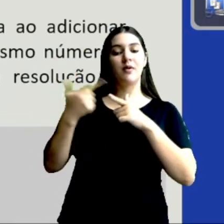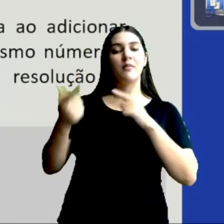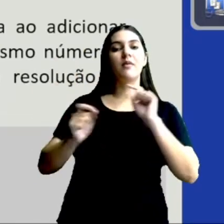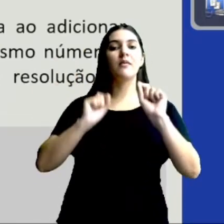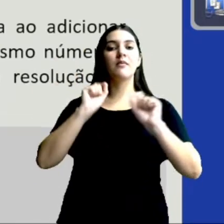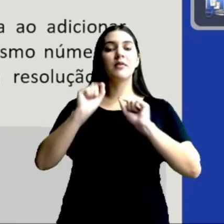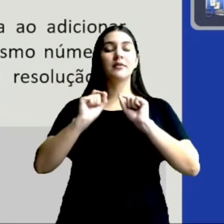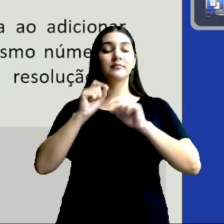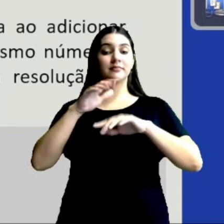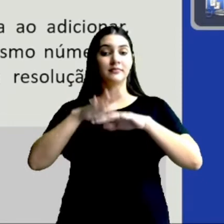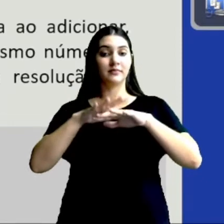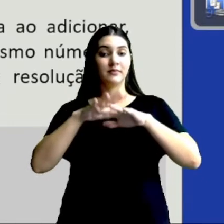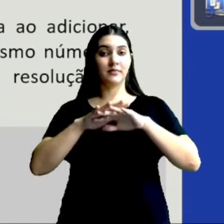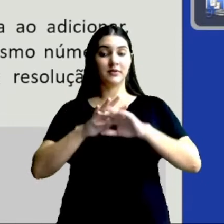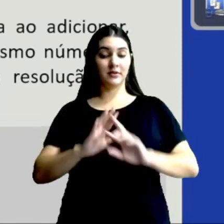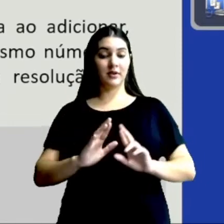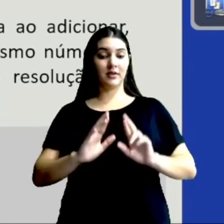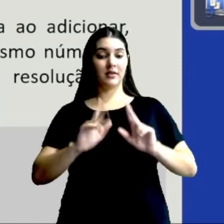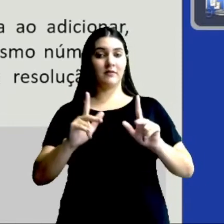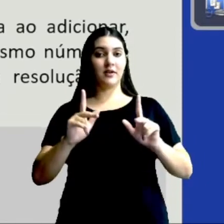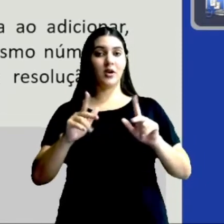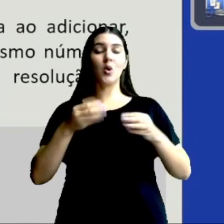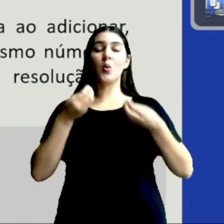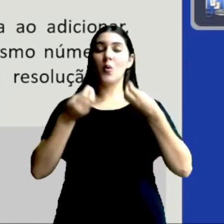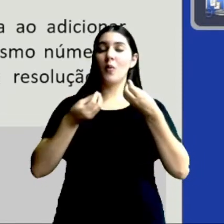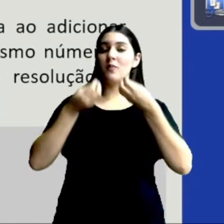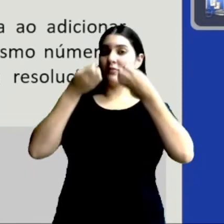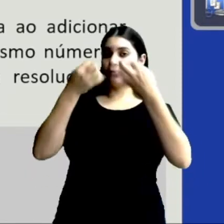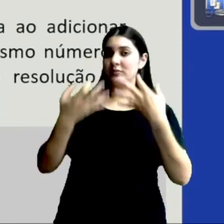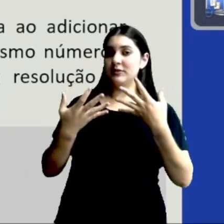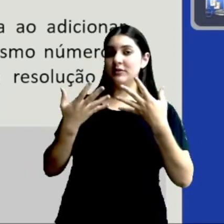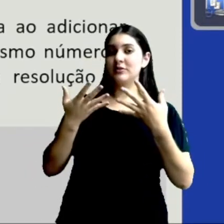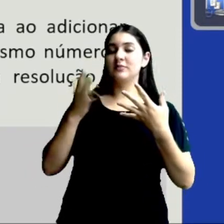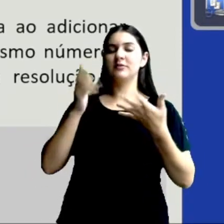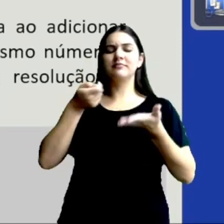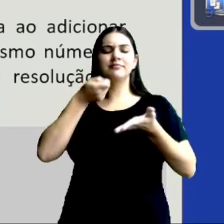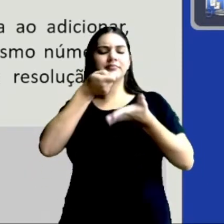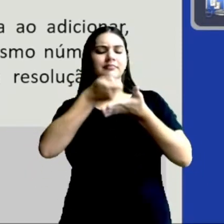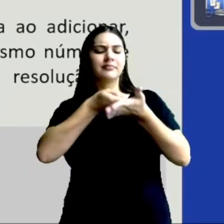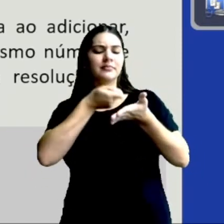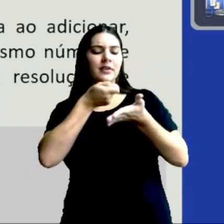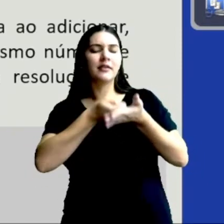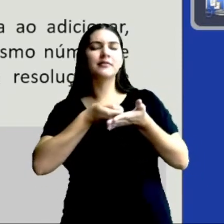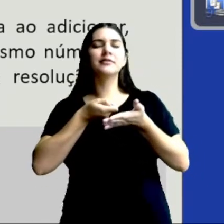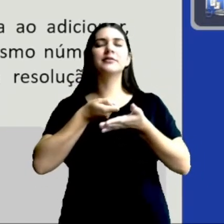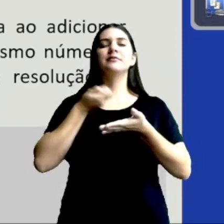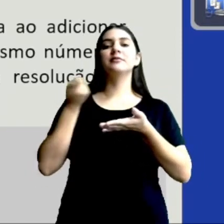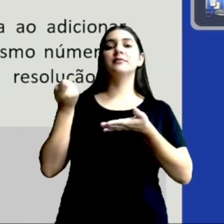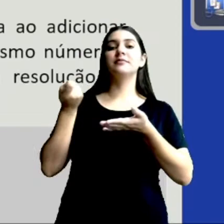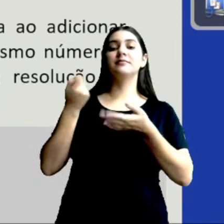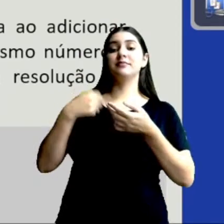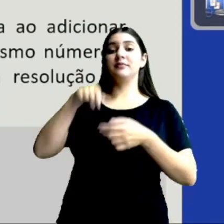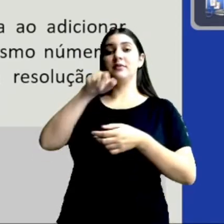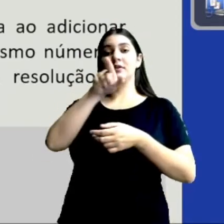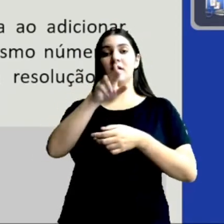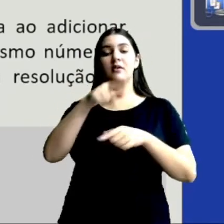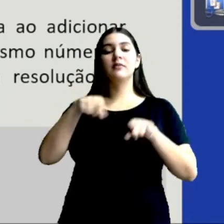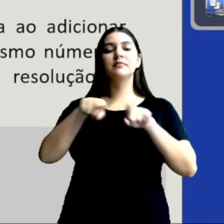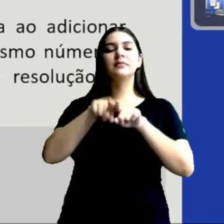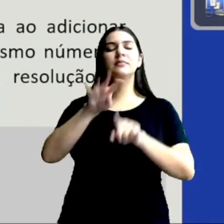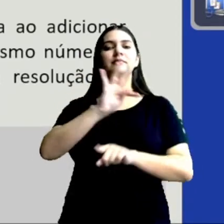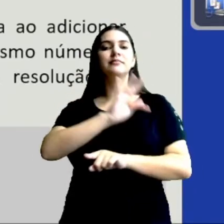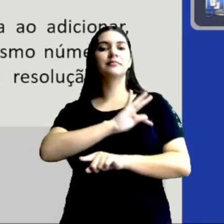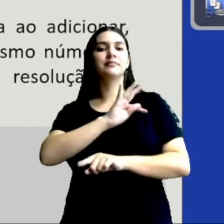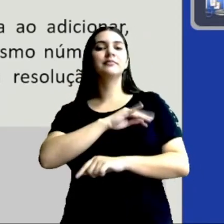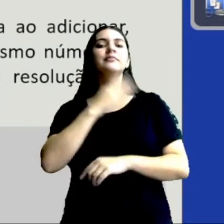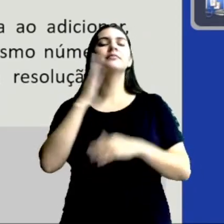da sentença matemática seja desconhecido, como eu disse, por tentativa, princípio da igualdade e técnicas